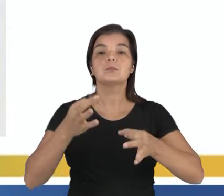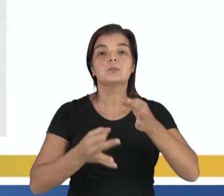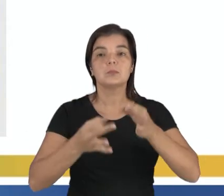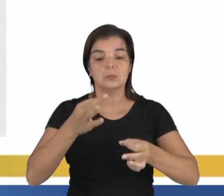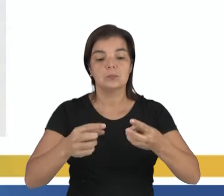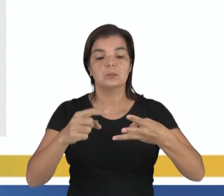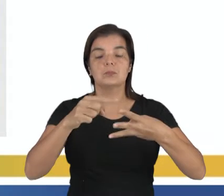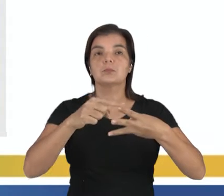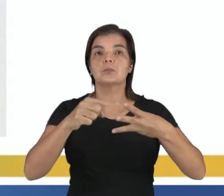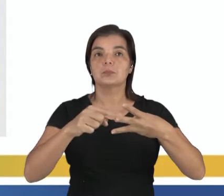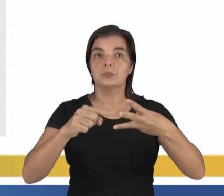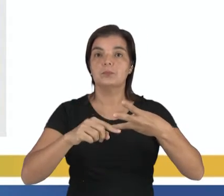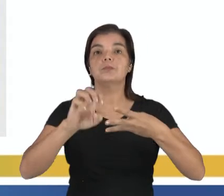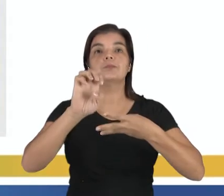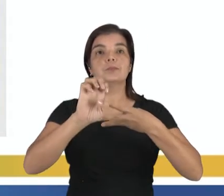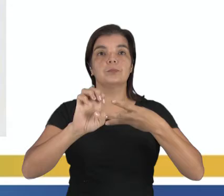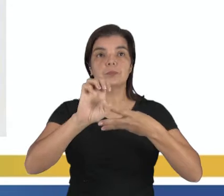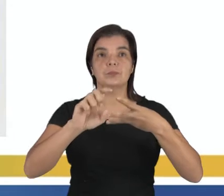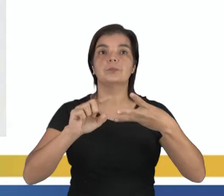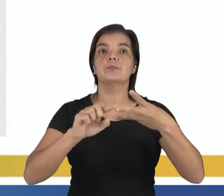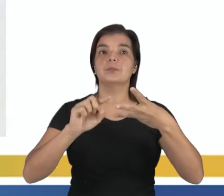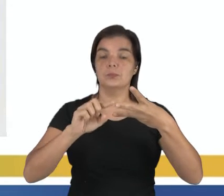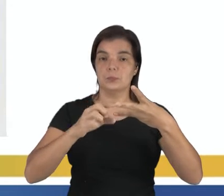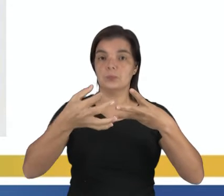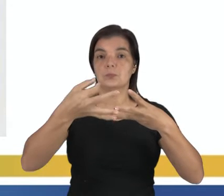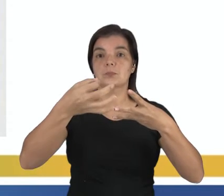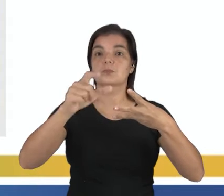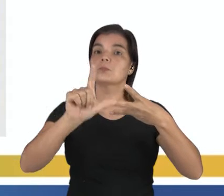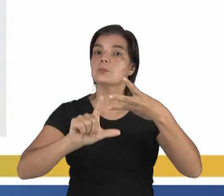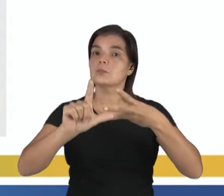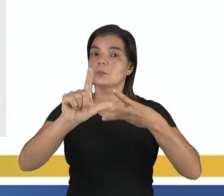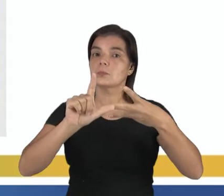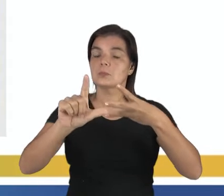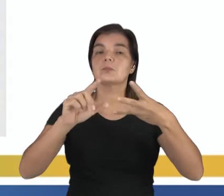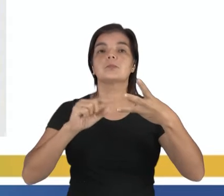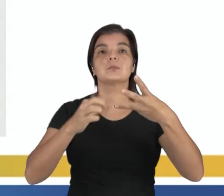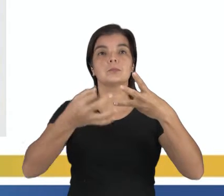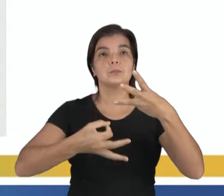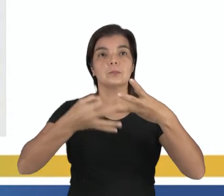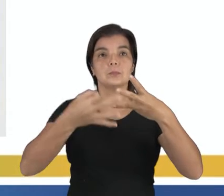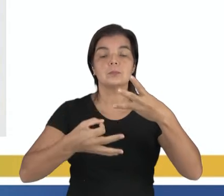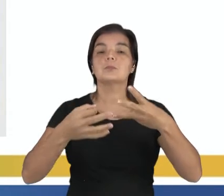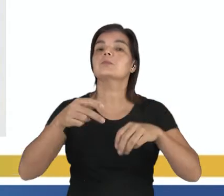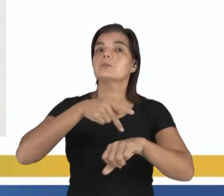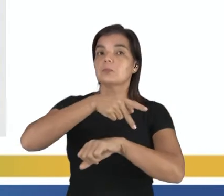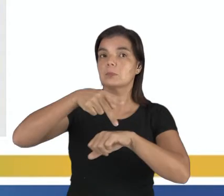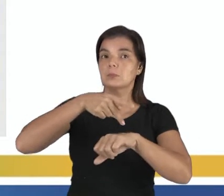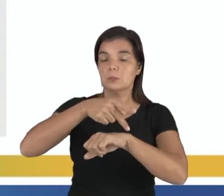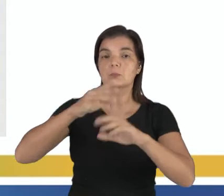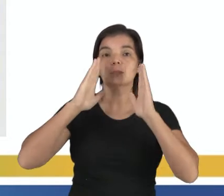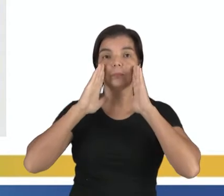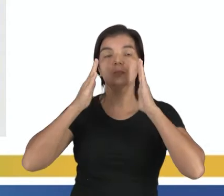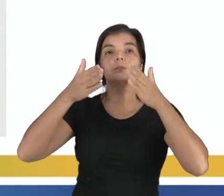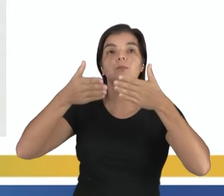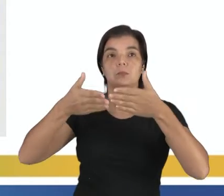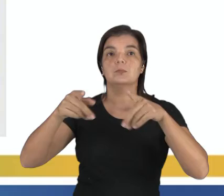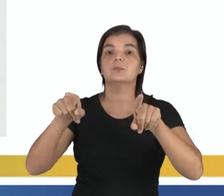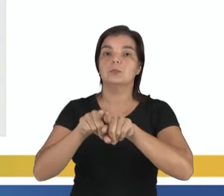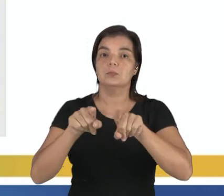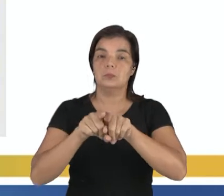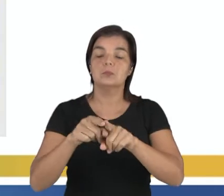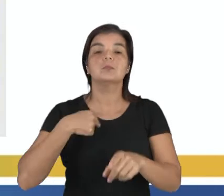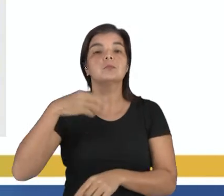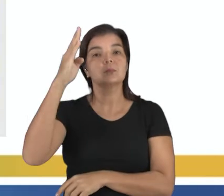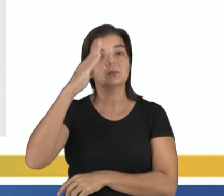três poderes, como o executivo, legislativo e judiciário, né, que muitos países seguem, né, inclusive a gente